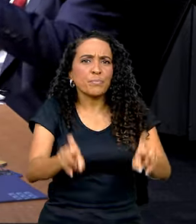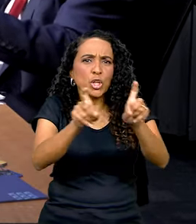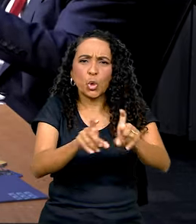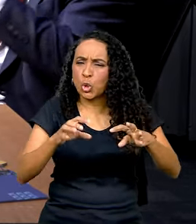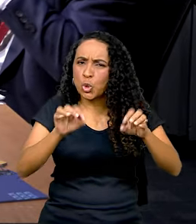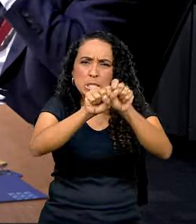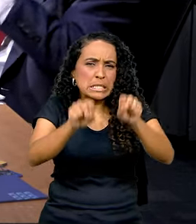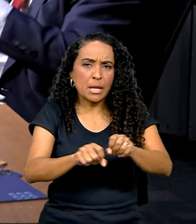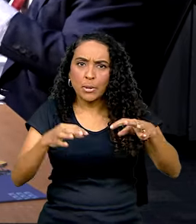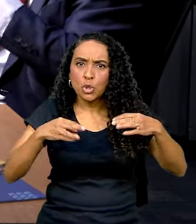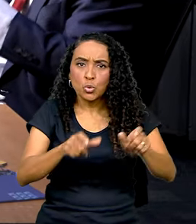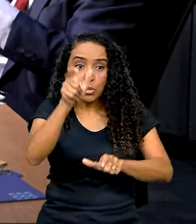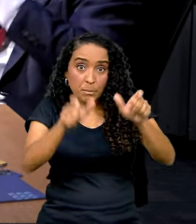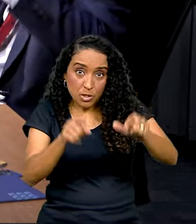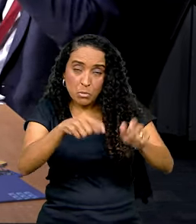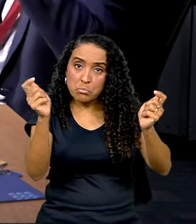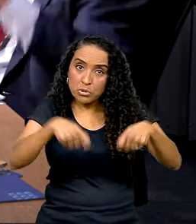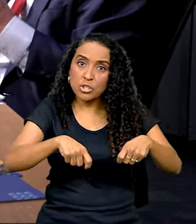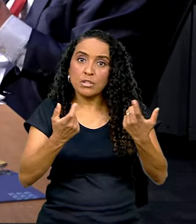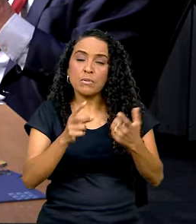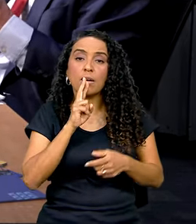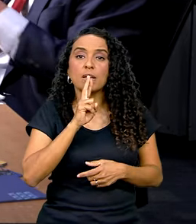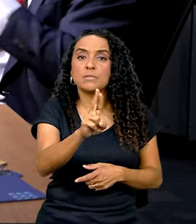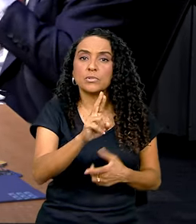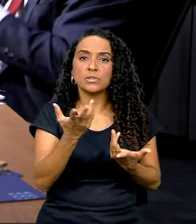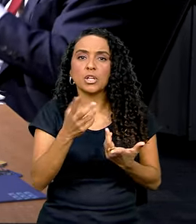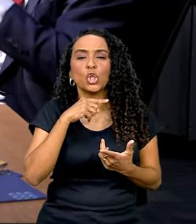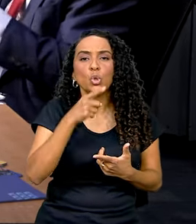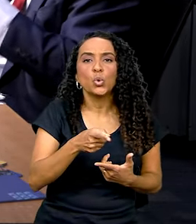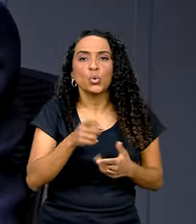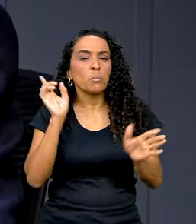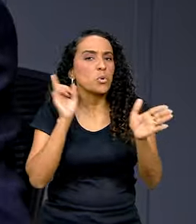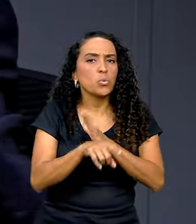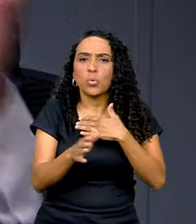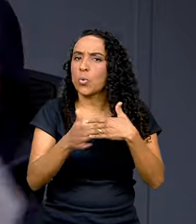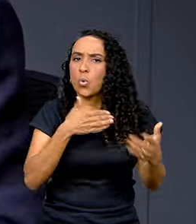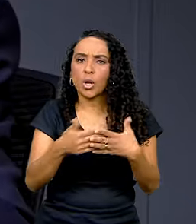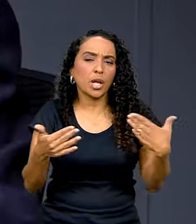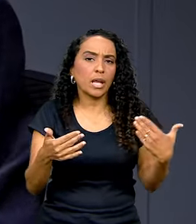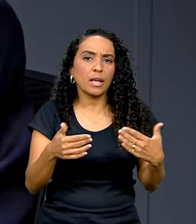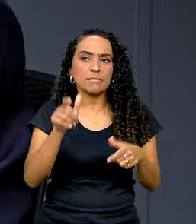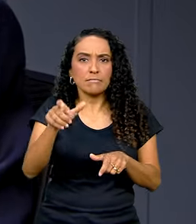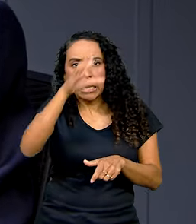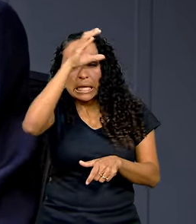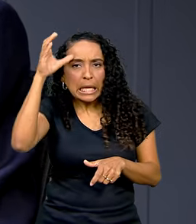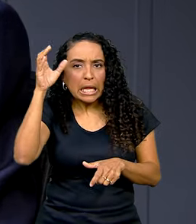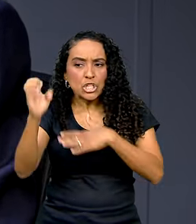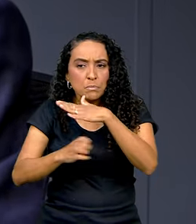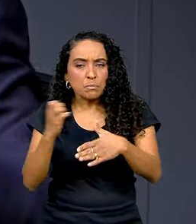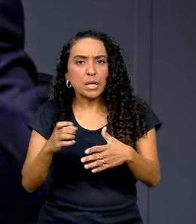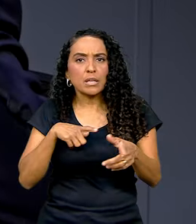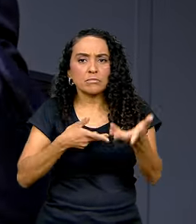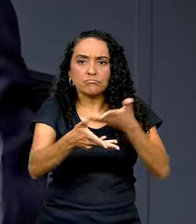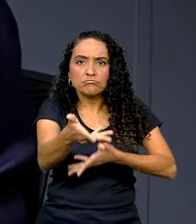computador todo um sistema para Que ela possa responder a dúvida perguntas de eh clientes de